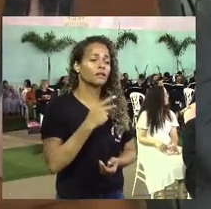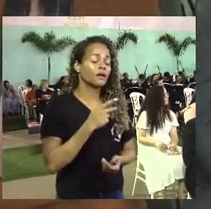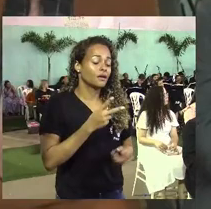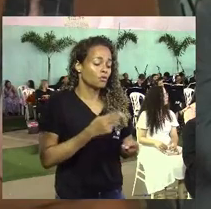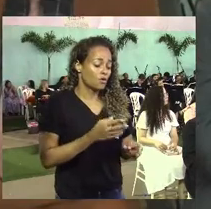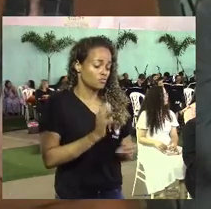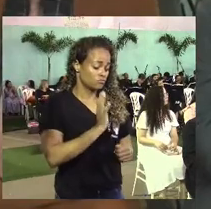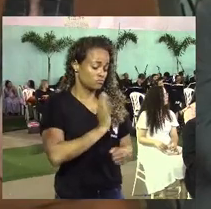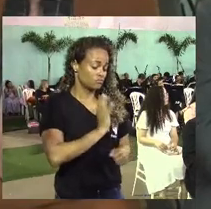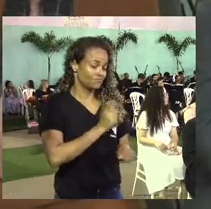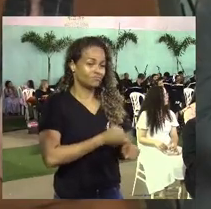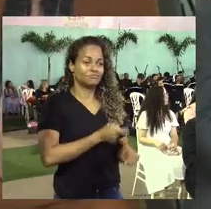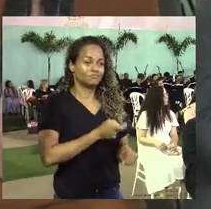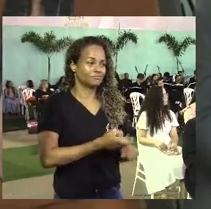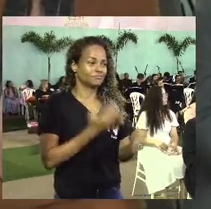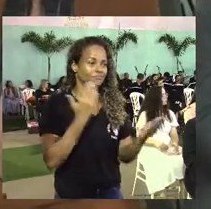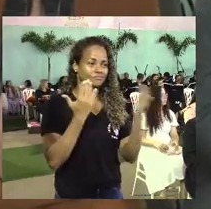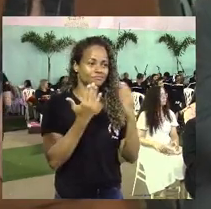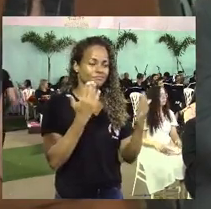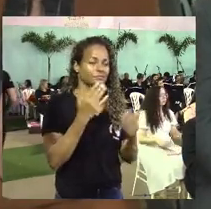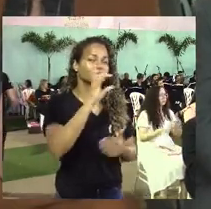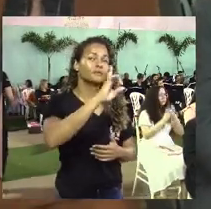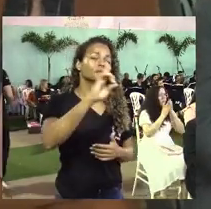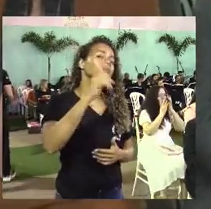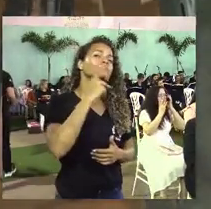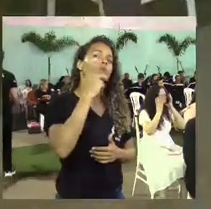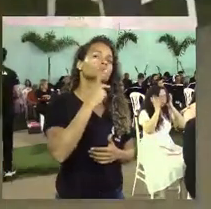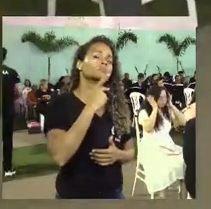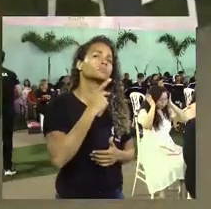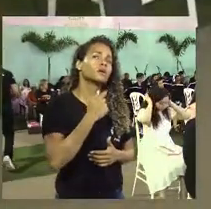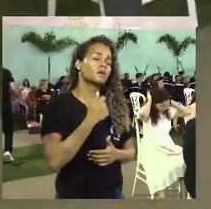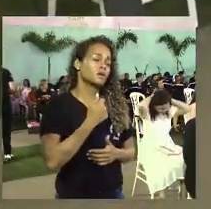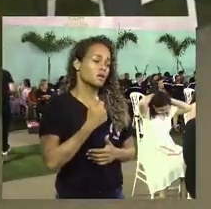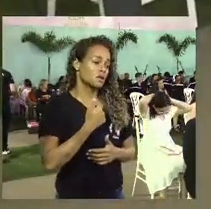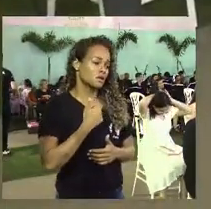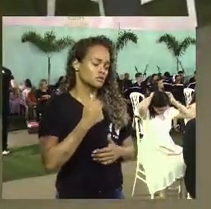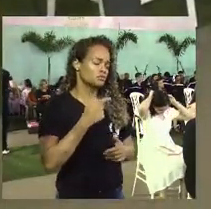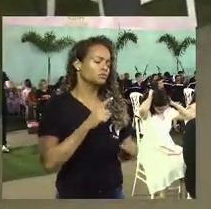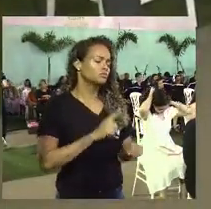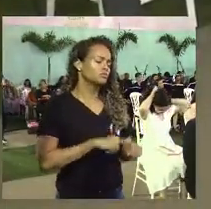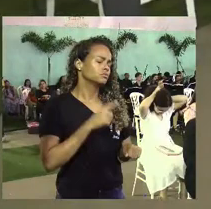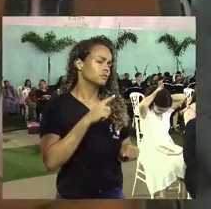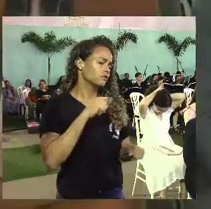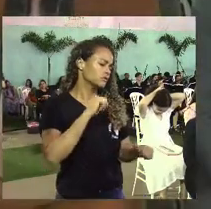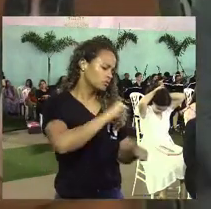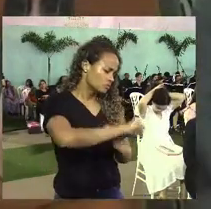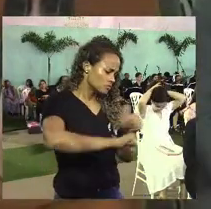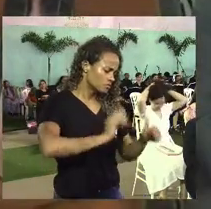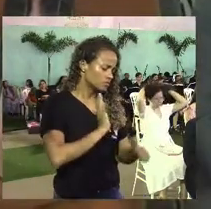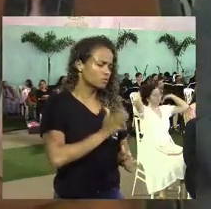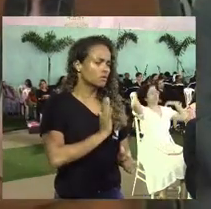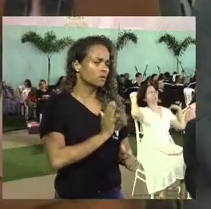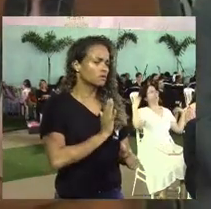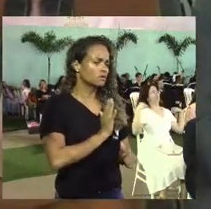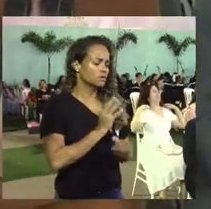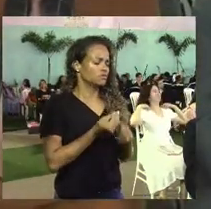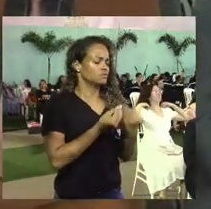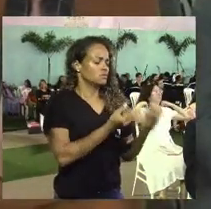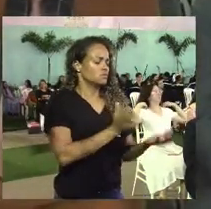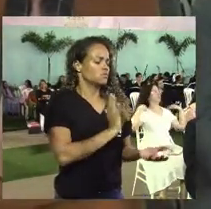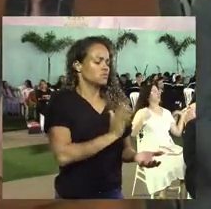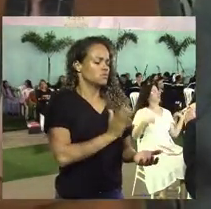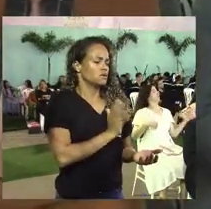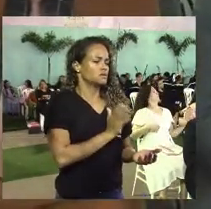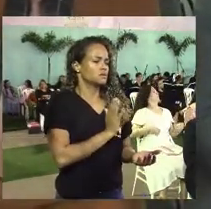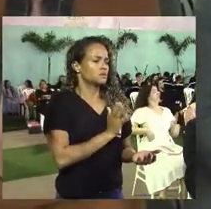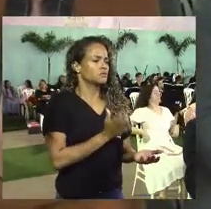o coração de pedra Deus diz vai chegar um tempo que eu tirarei o coração de pedra dessa geração e darei um coração de